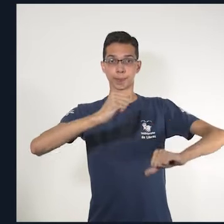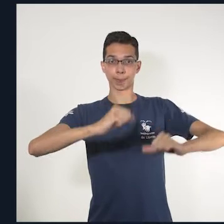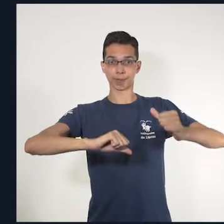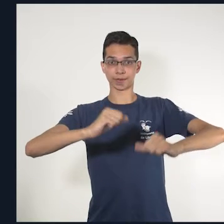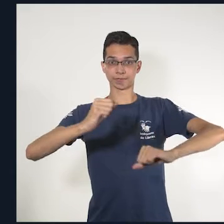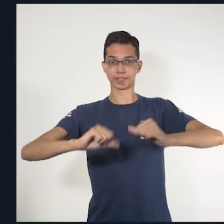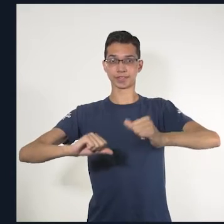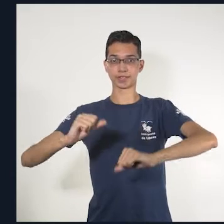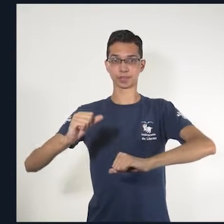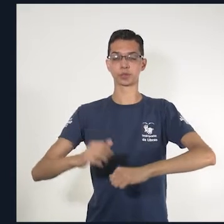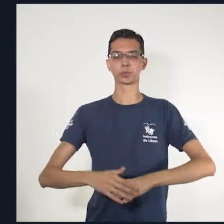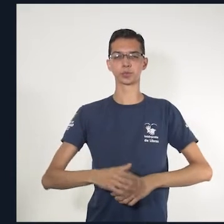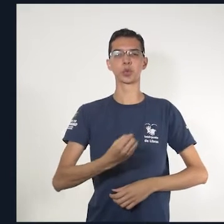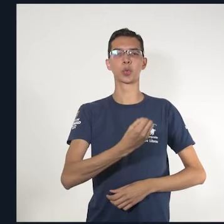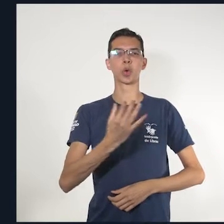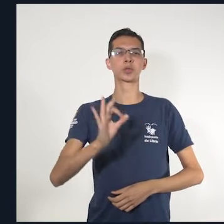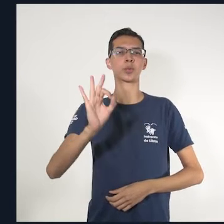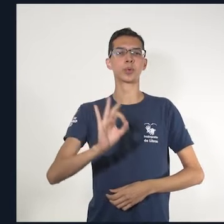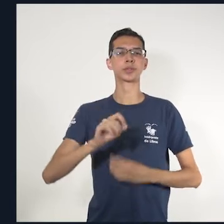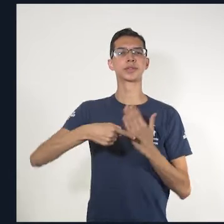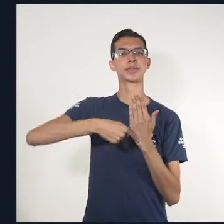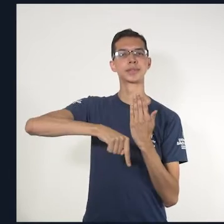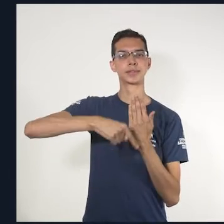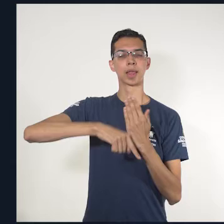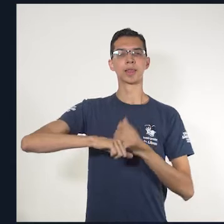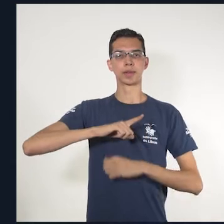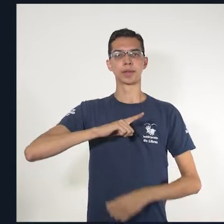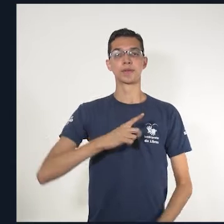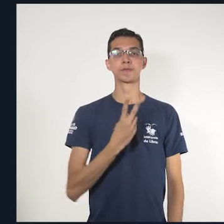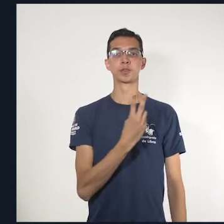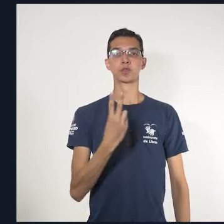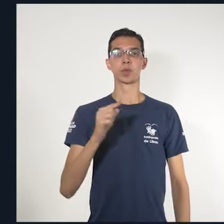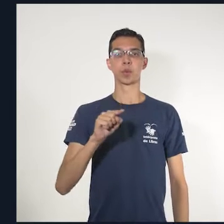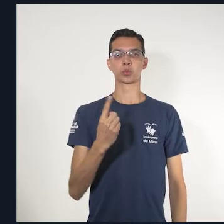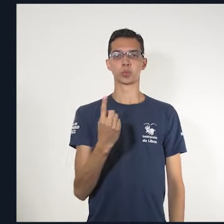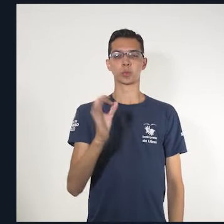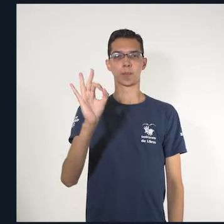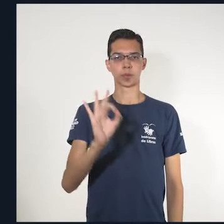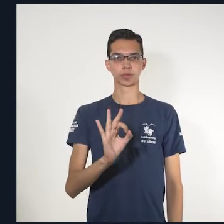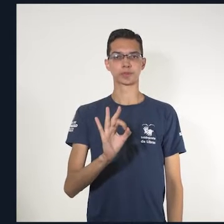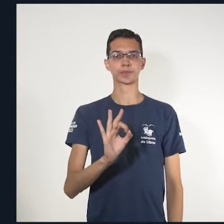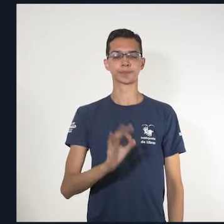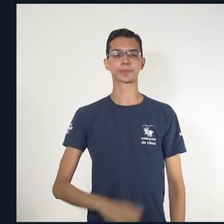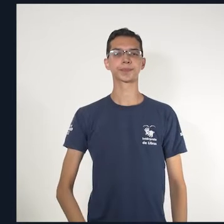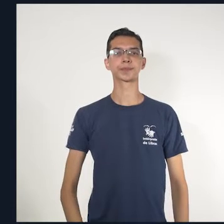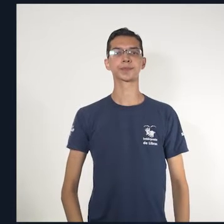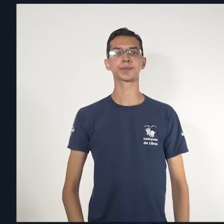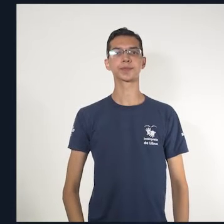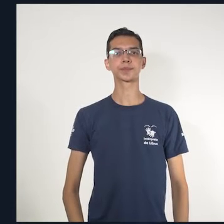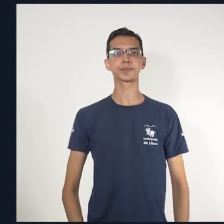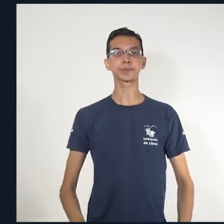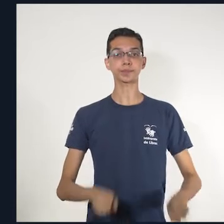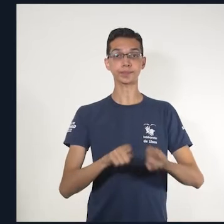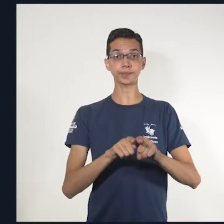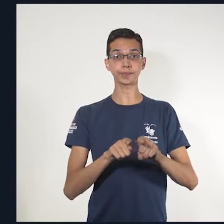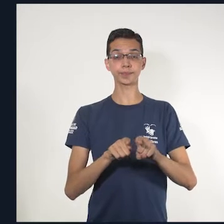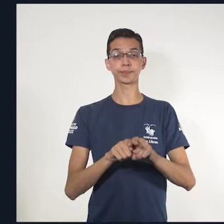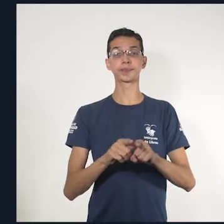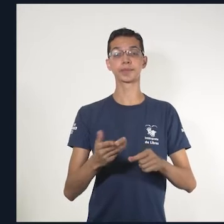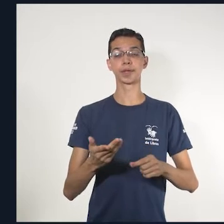quimioluminescência foi de 22,1, com intervalo de concorrência entre 19,3 e